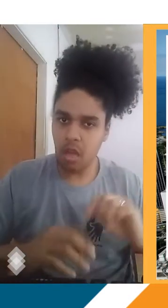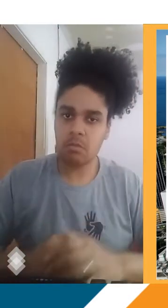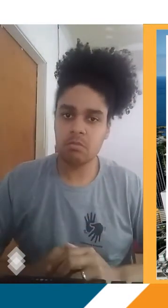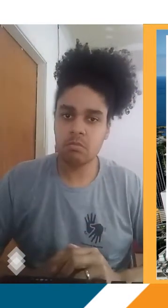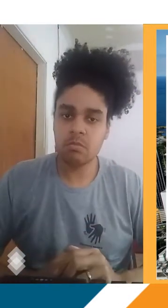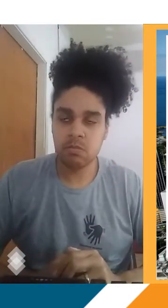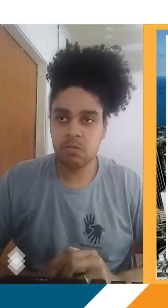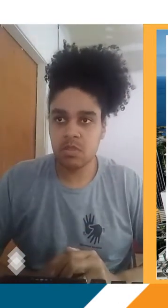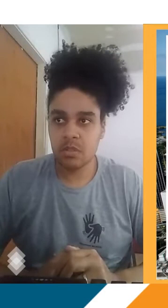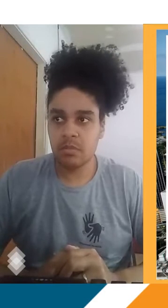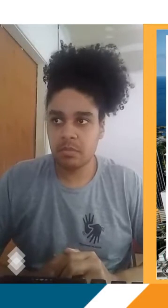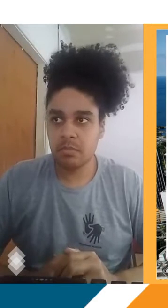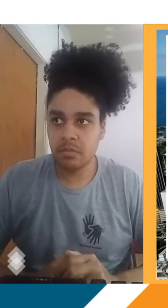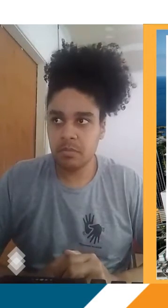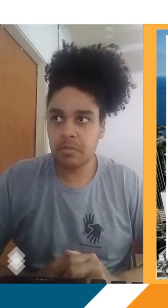mais abastado.